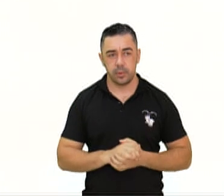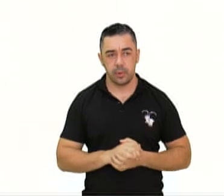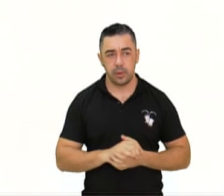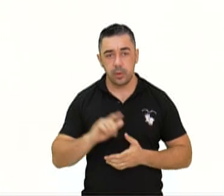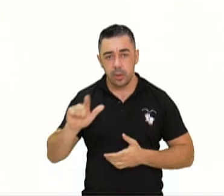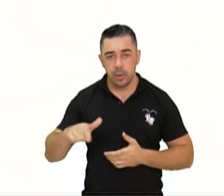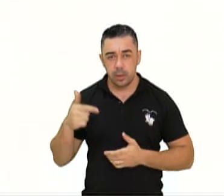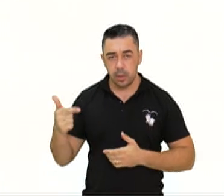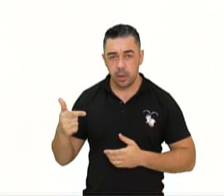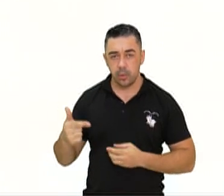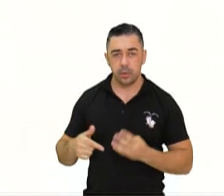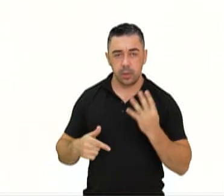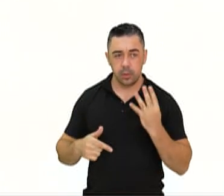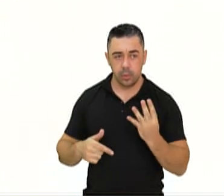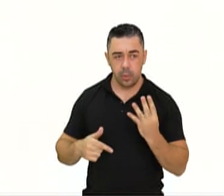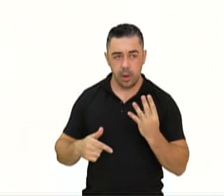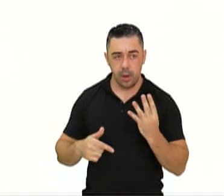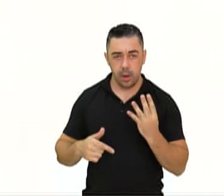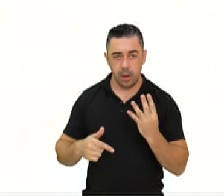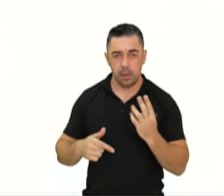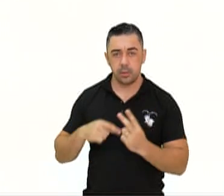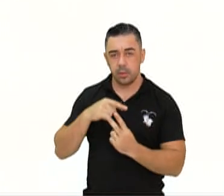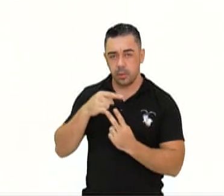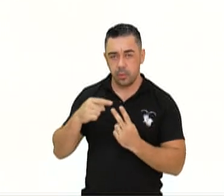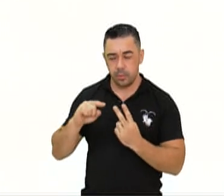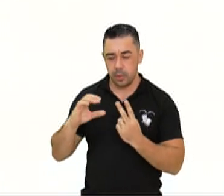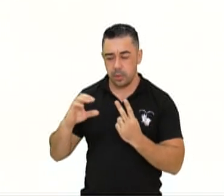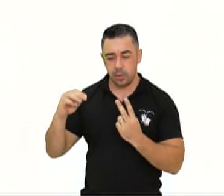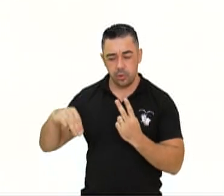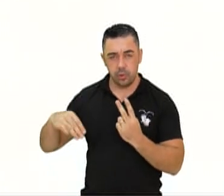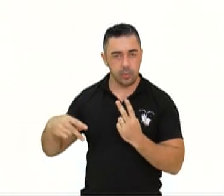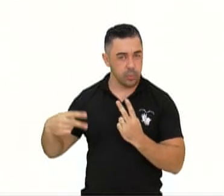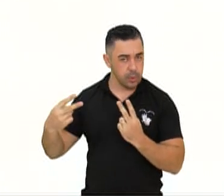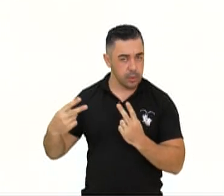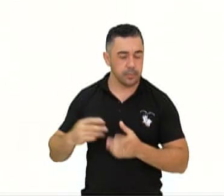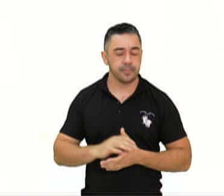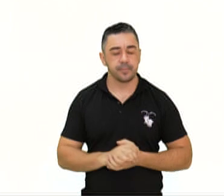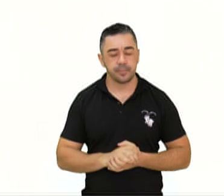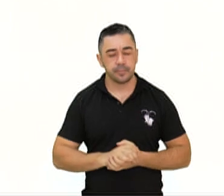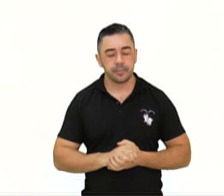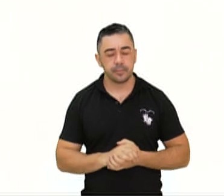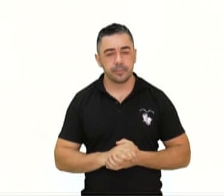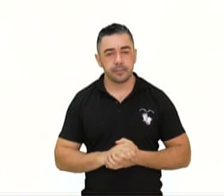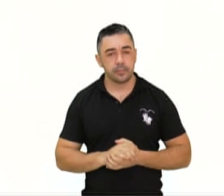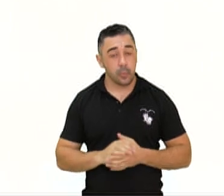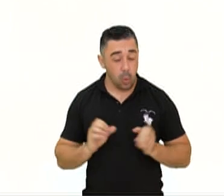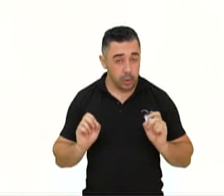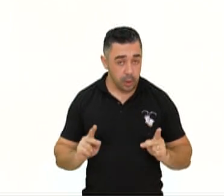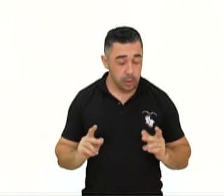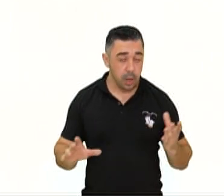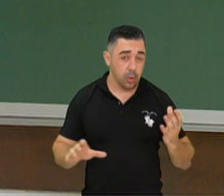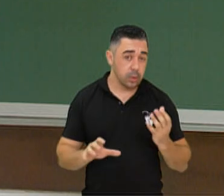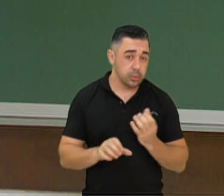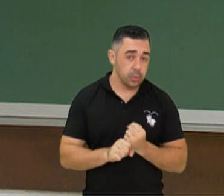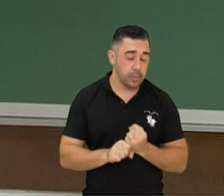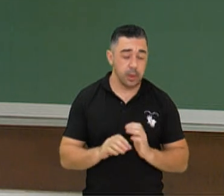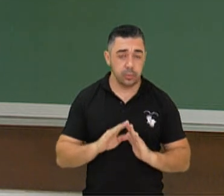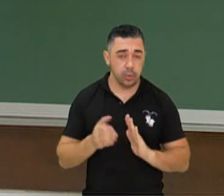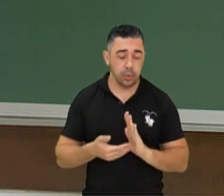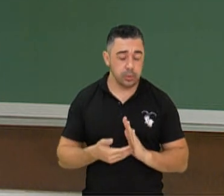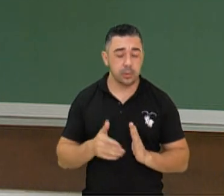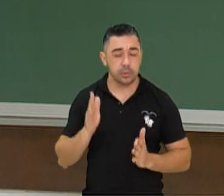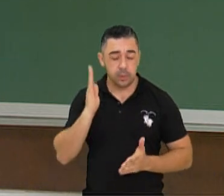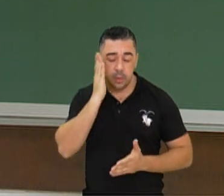centímetros quadrados e que a área da base menor é 4 pi centímetros quadrados. Ok, agora eu tenho todas